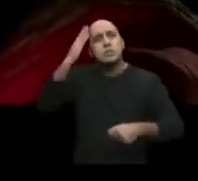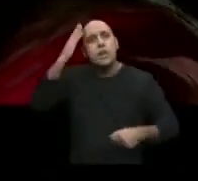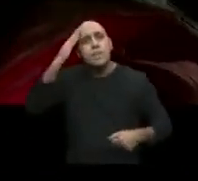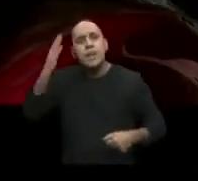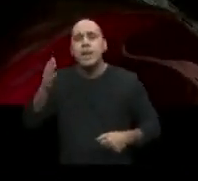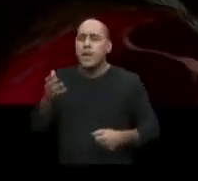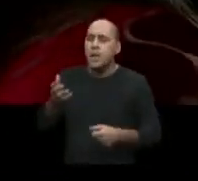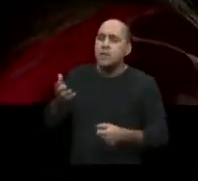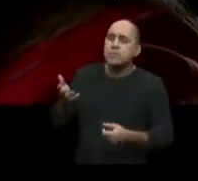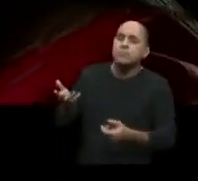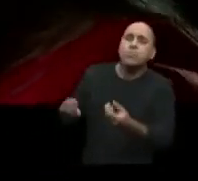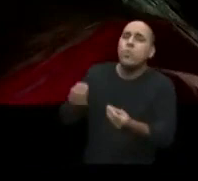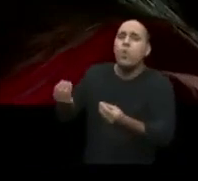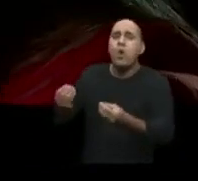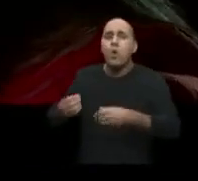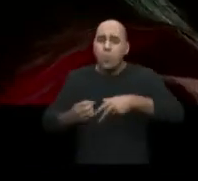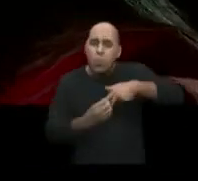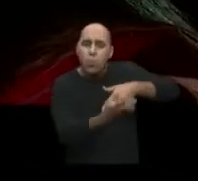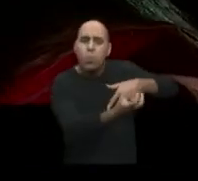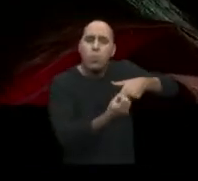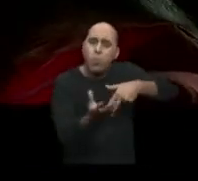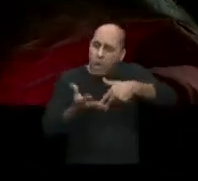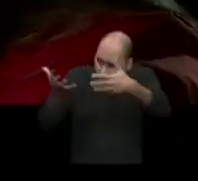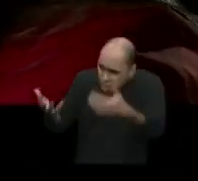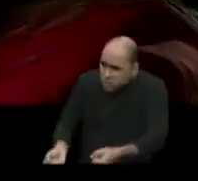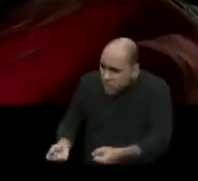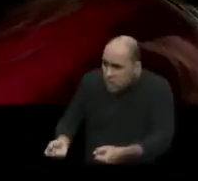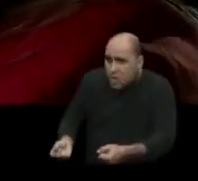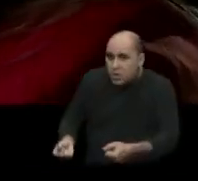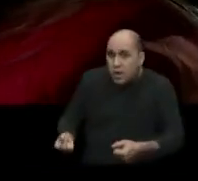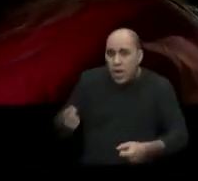para convencer a gente a doar os órgãos do Reninho,